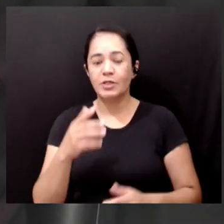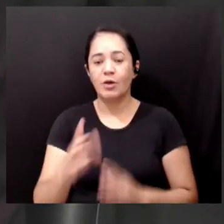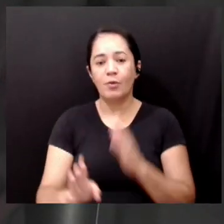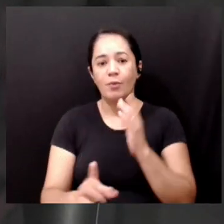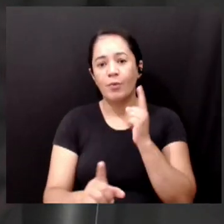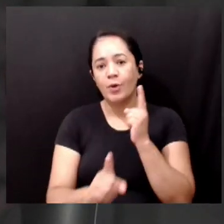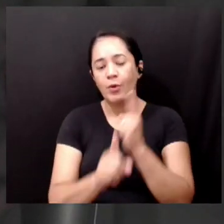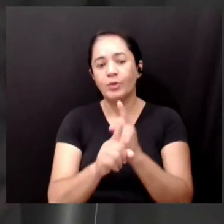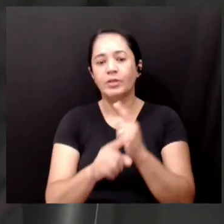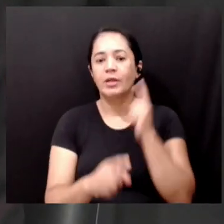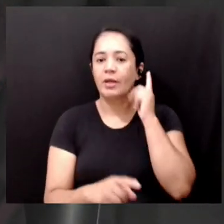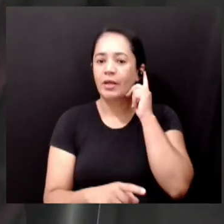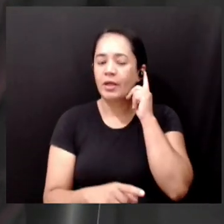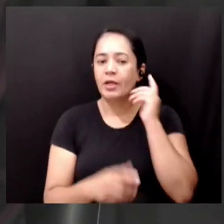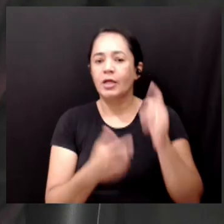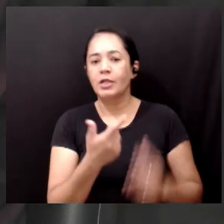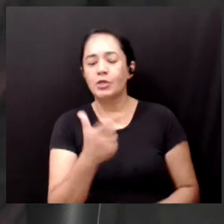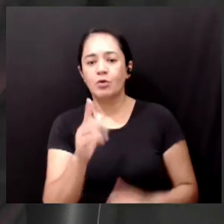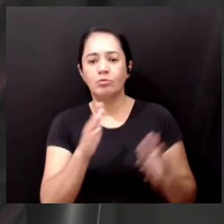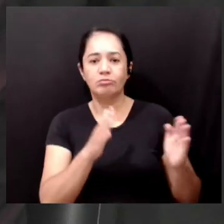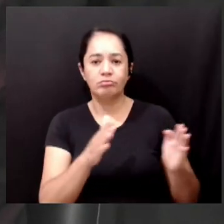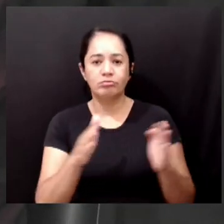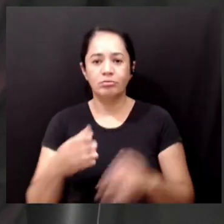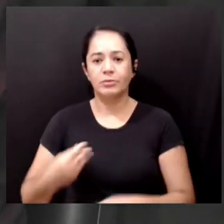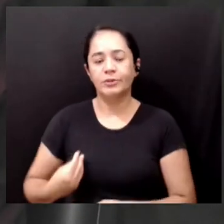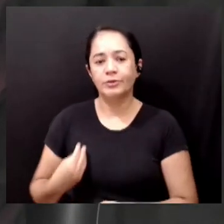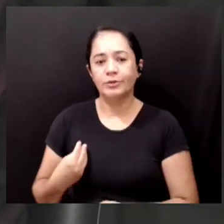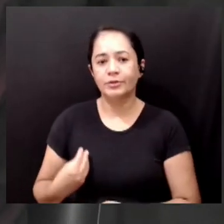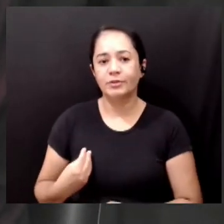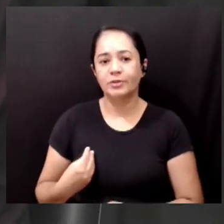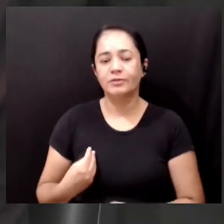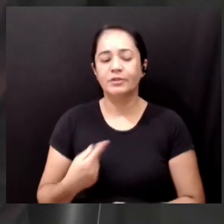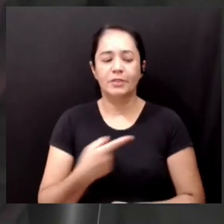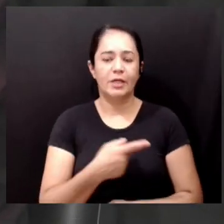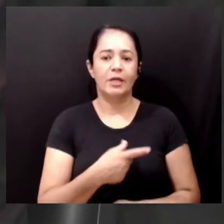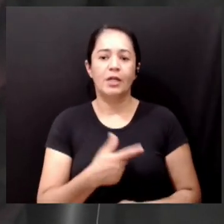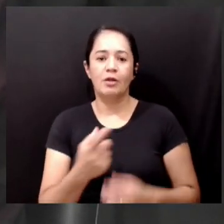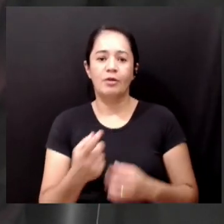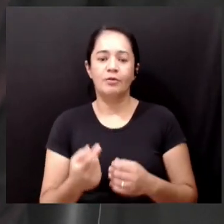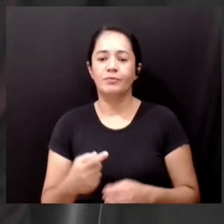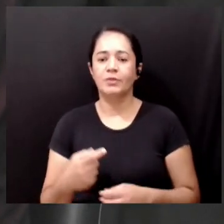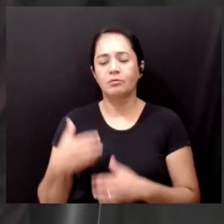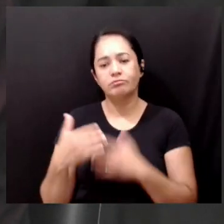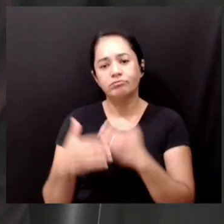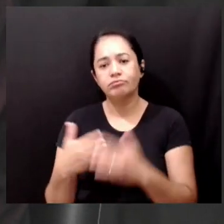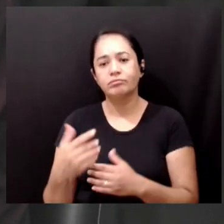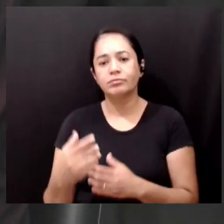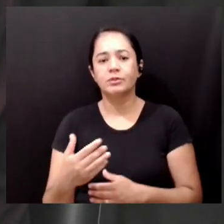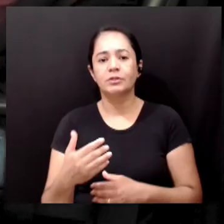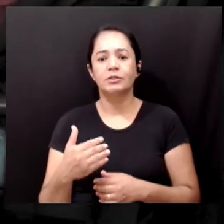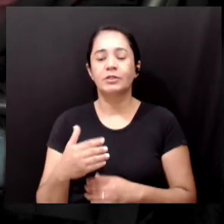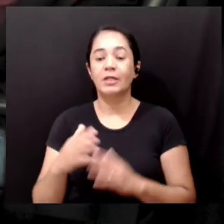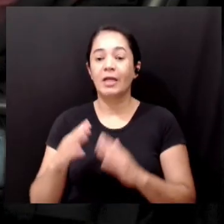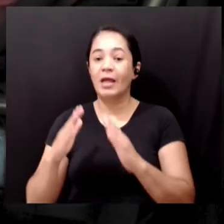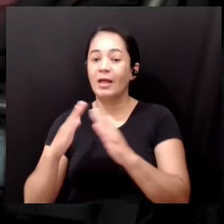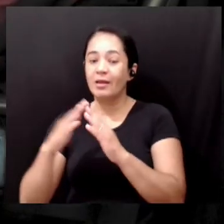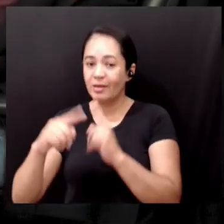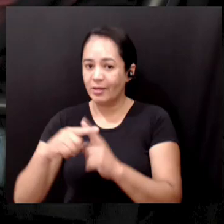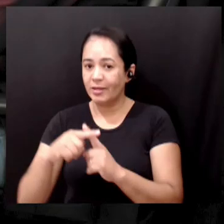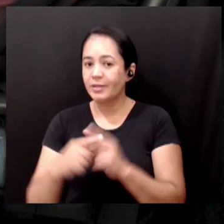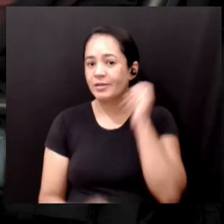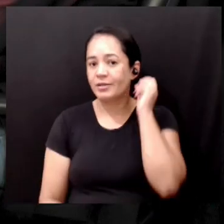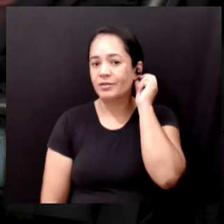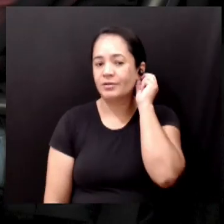alta hospitalar, tudo, foi pra casa dela, tal. E depois acabei encontrando ela na igreja. Tá, mas por acaso